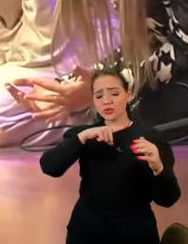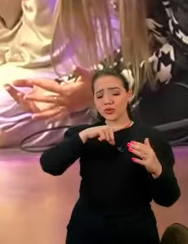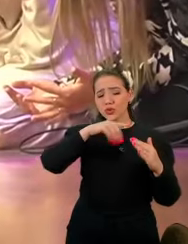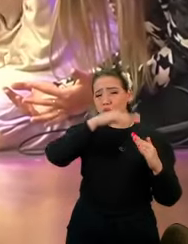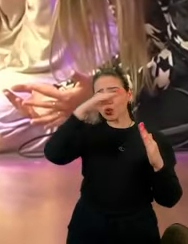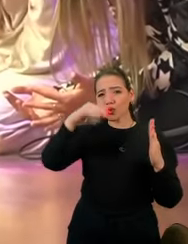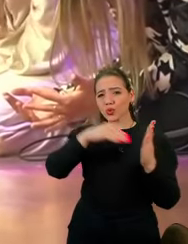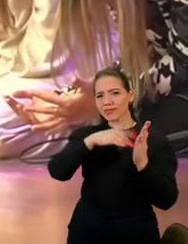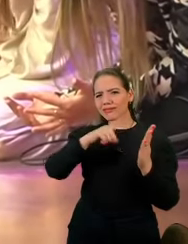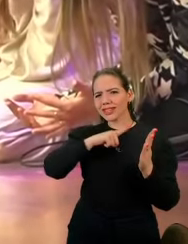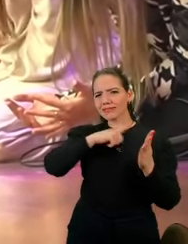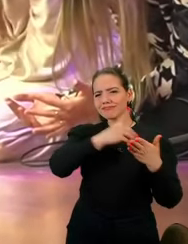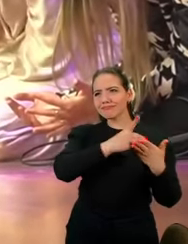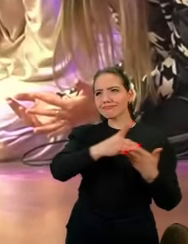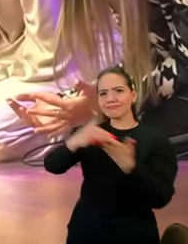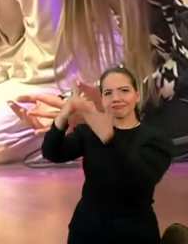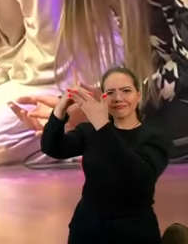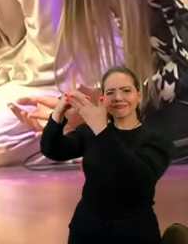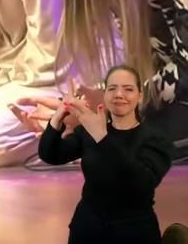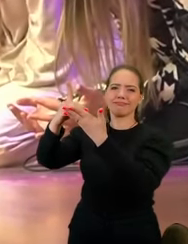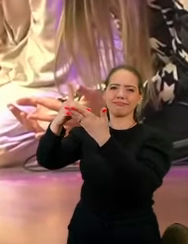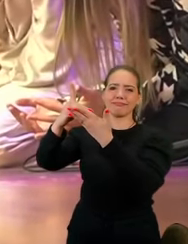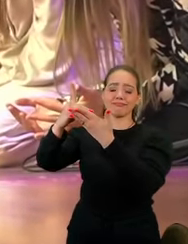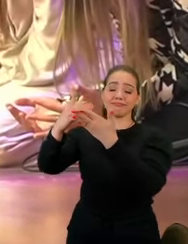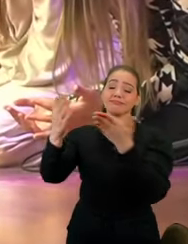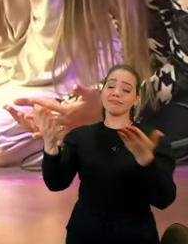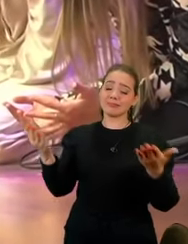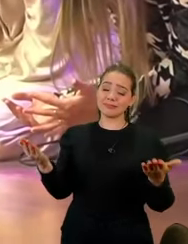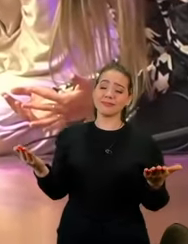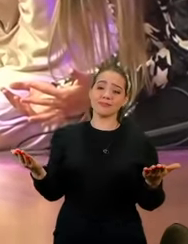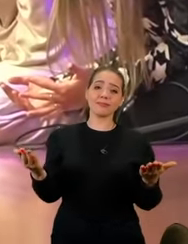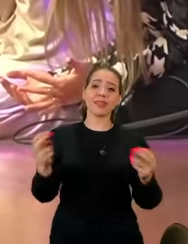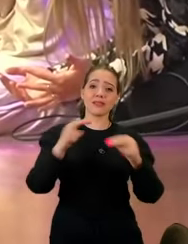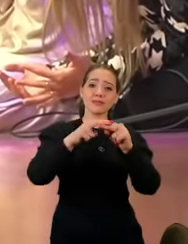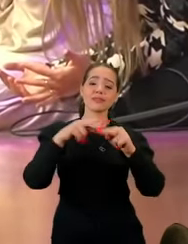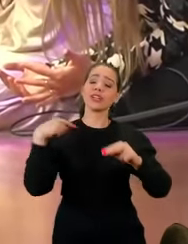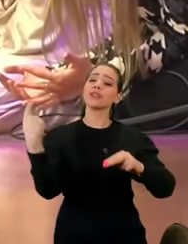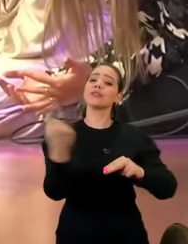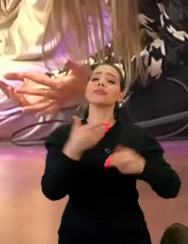Nós nos dobramos diante da tua majestade, Jesus.